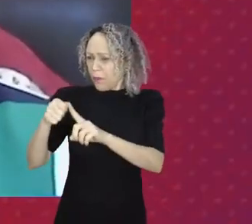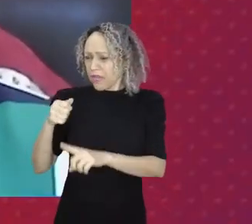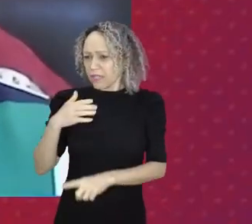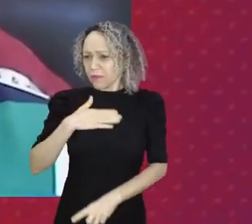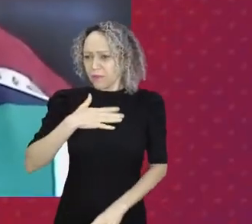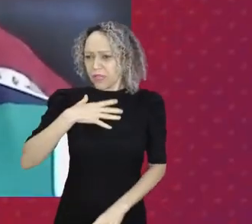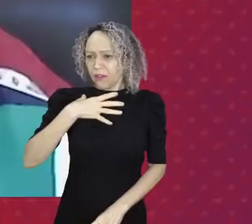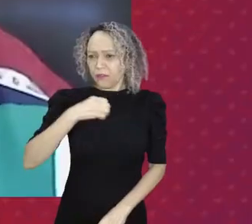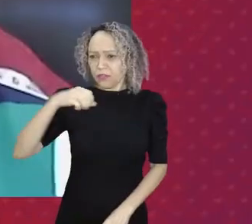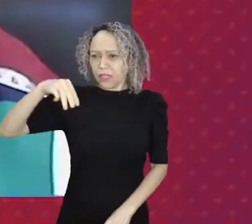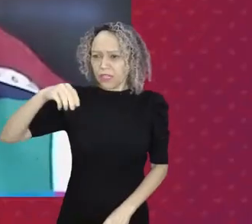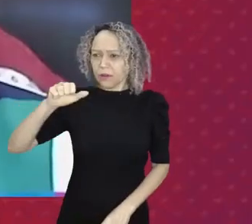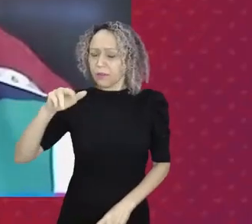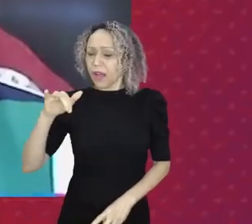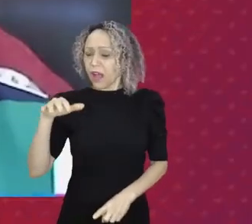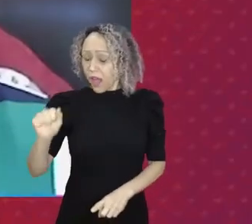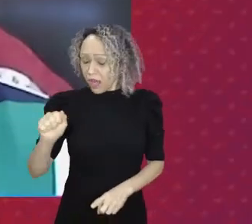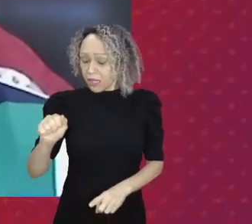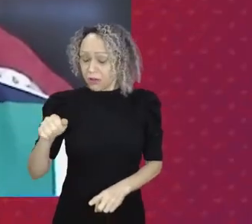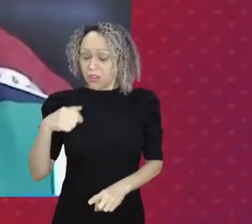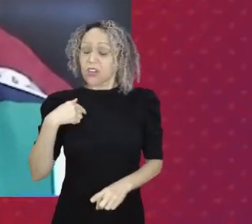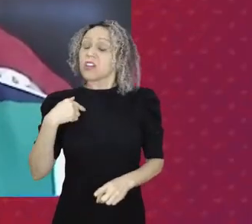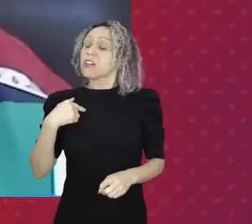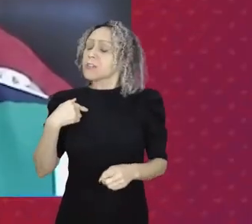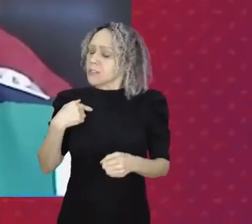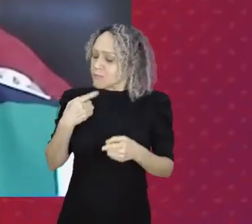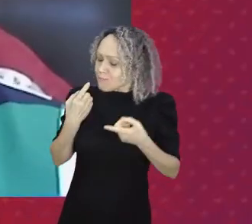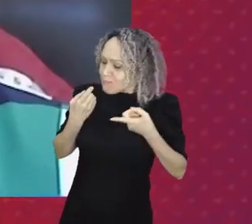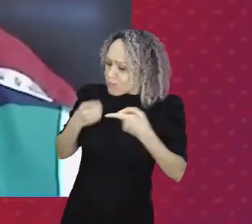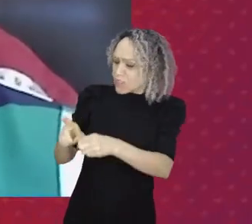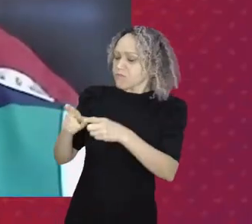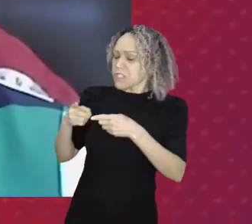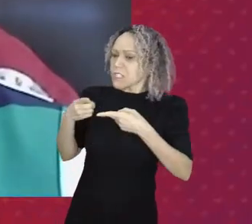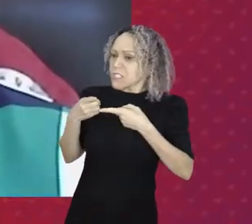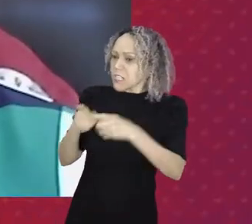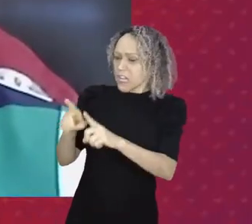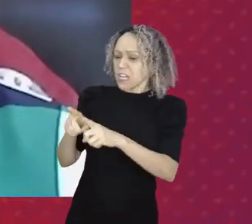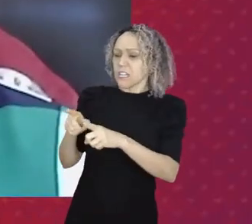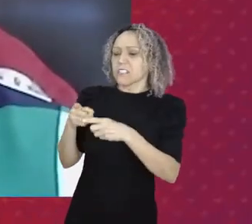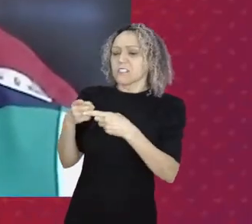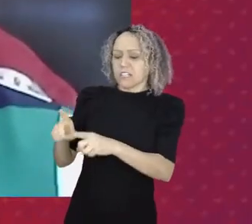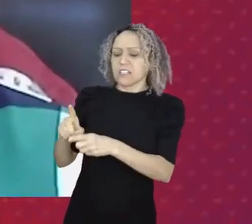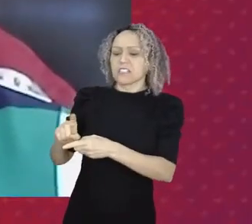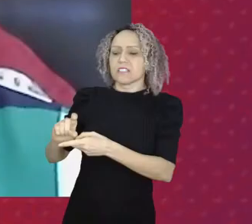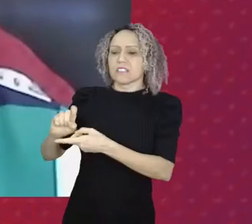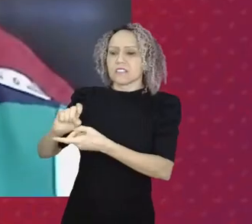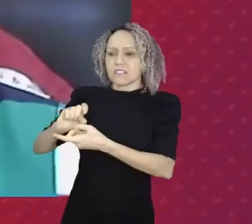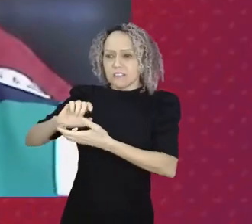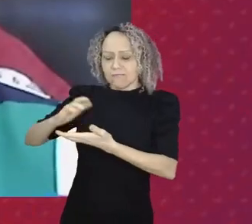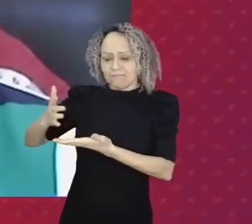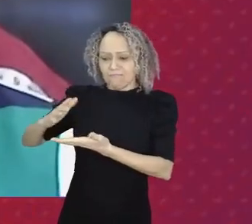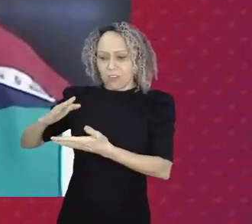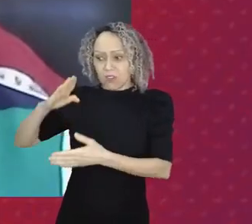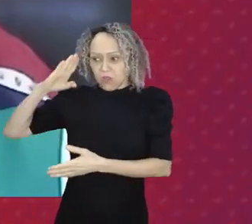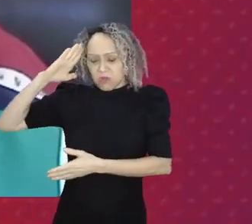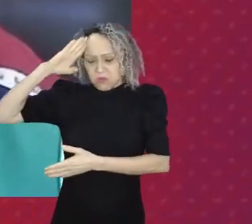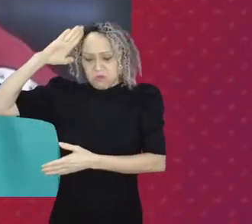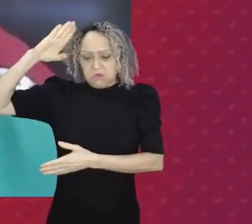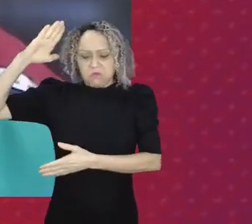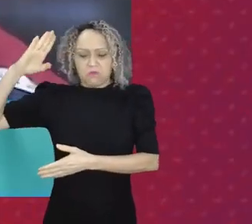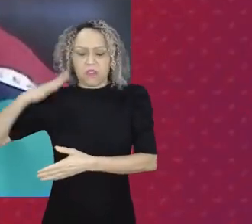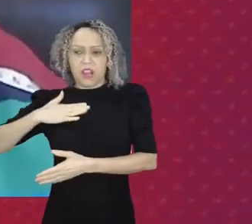enfrentei a repressão militar junto aos movimentos grevistas do